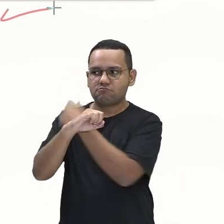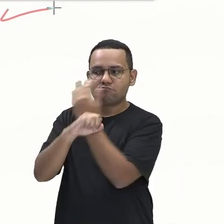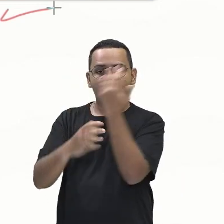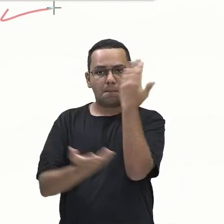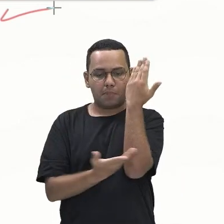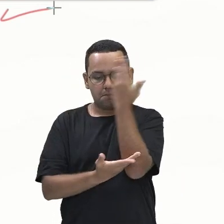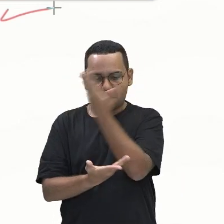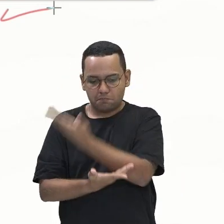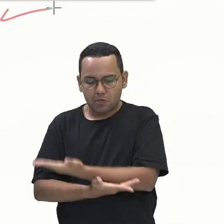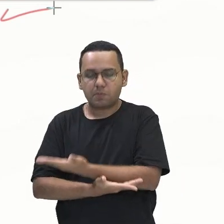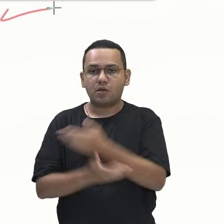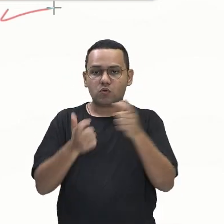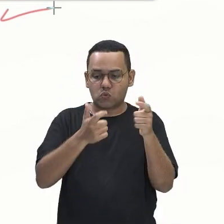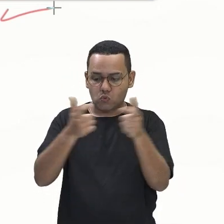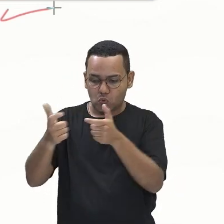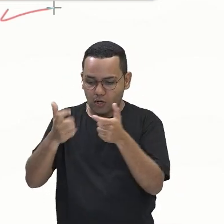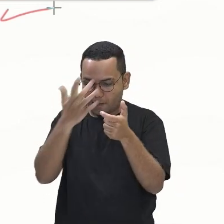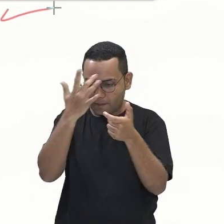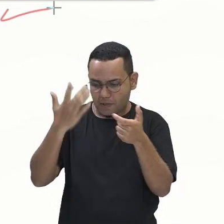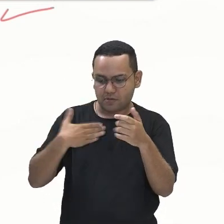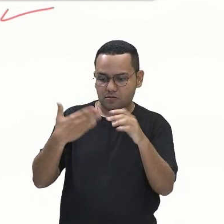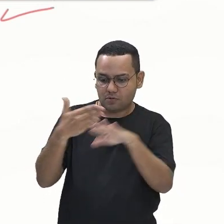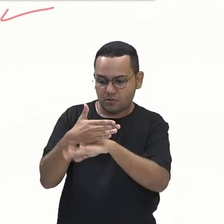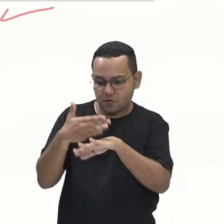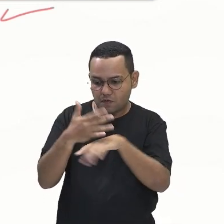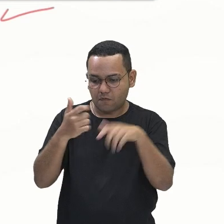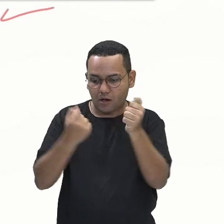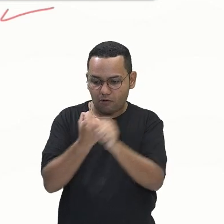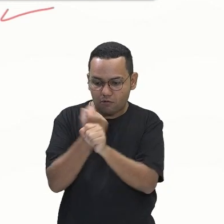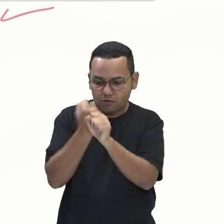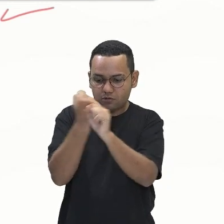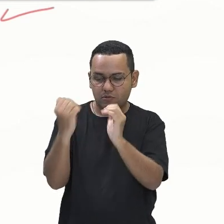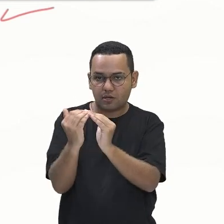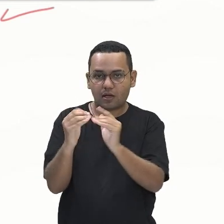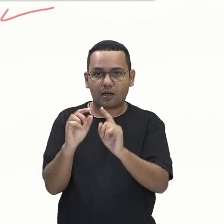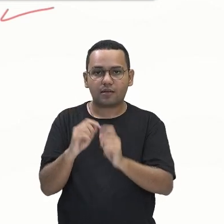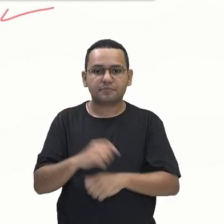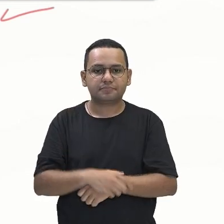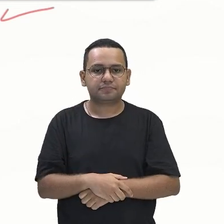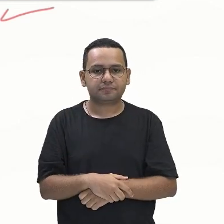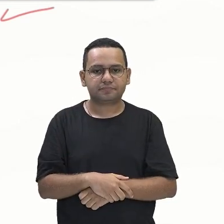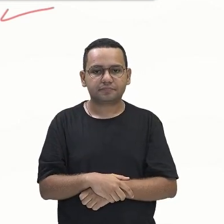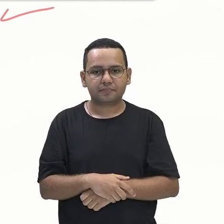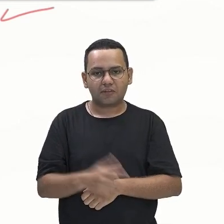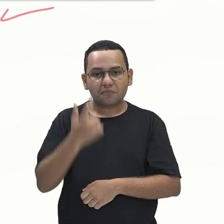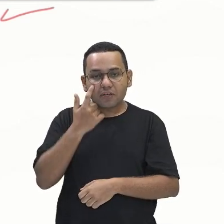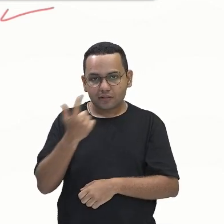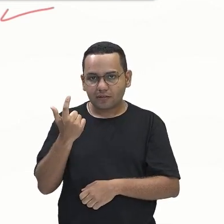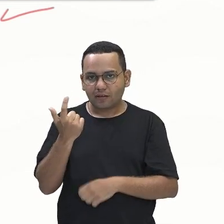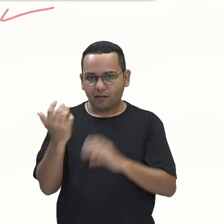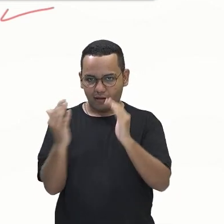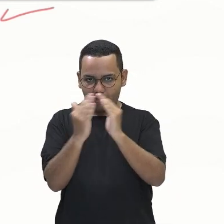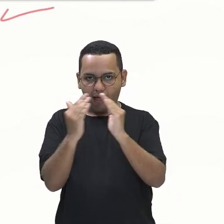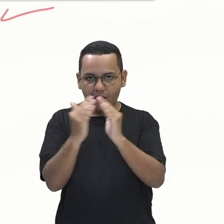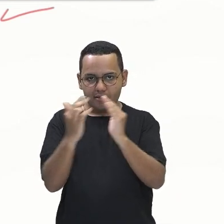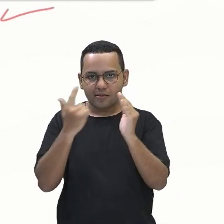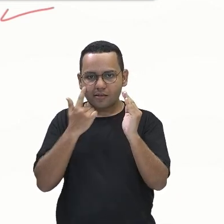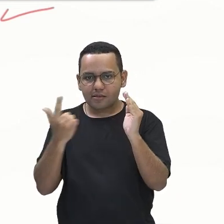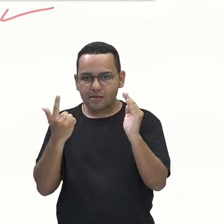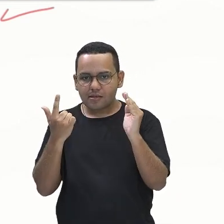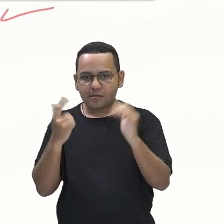desse ambiente, e nós começamos a perceber aqui, ó, vejam, ó, que a casa, esse